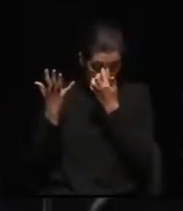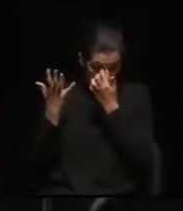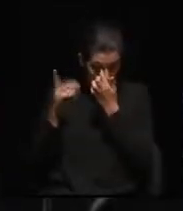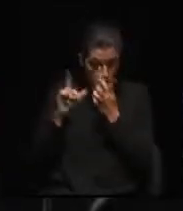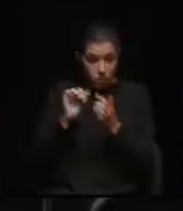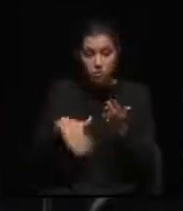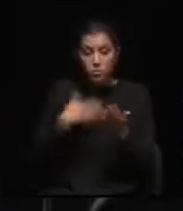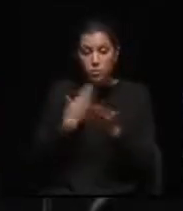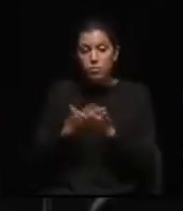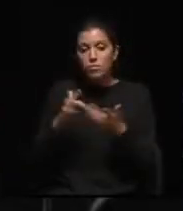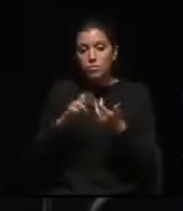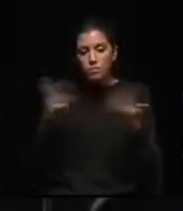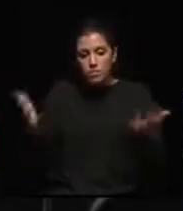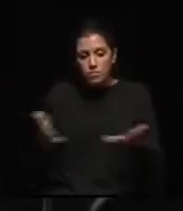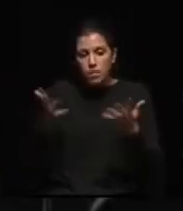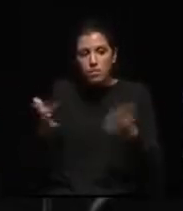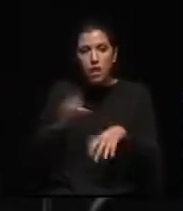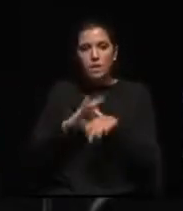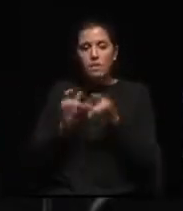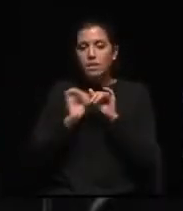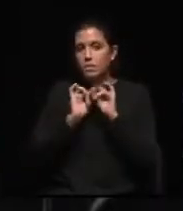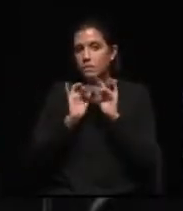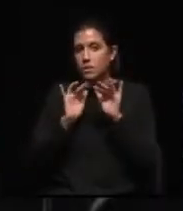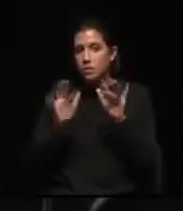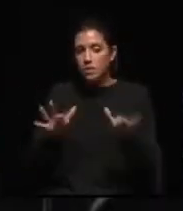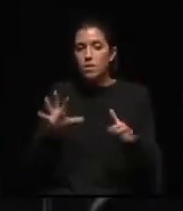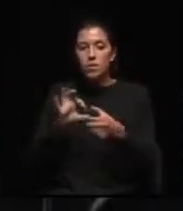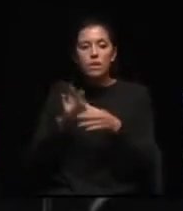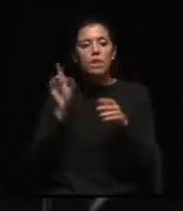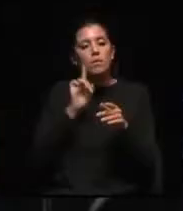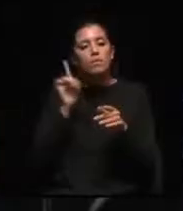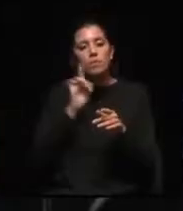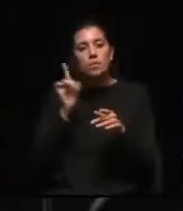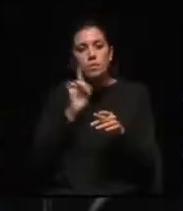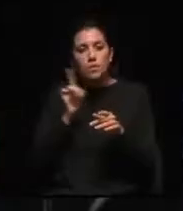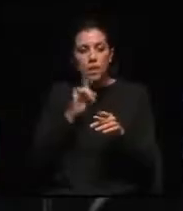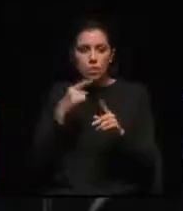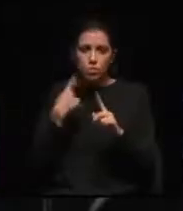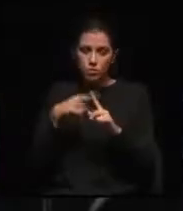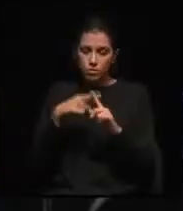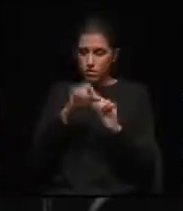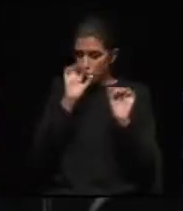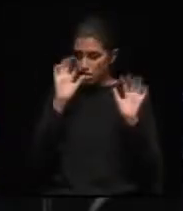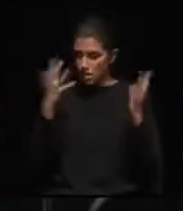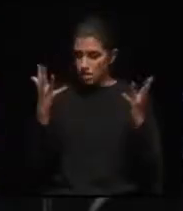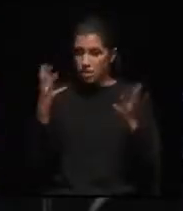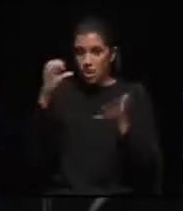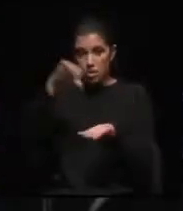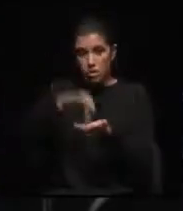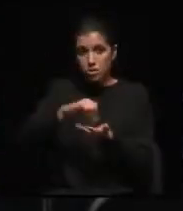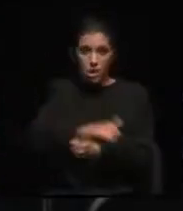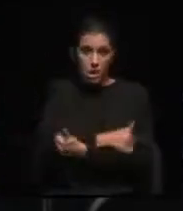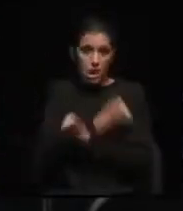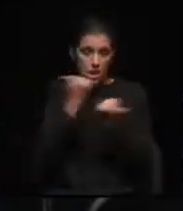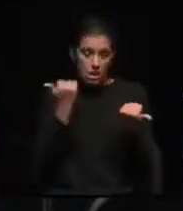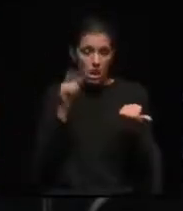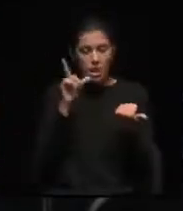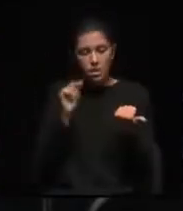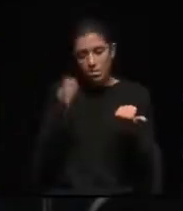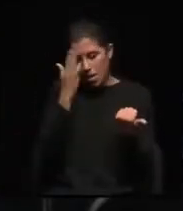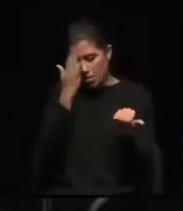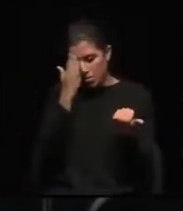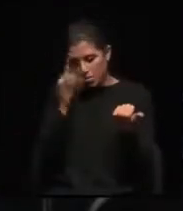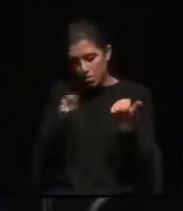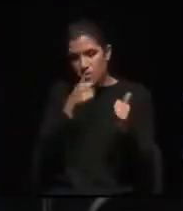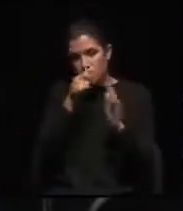a Câmara promova ações de sensibilização sobre a importância e os benefícios das árvores em meio urbano e consideramos assim